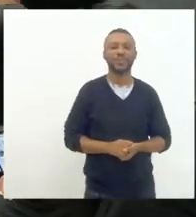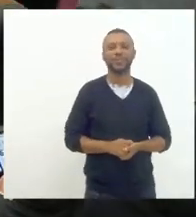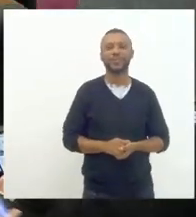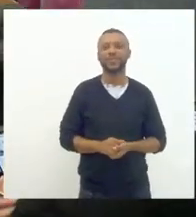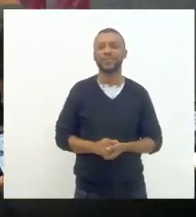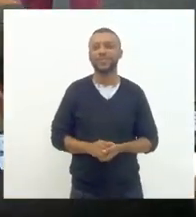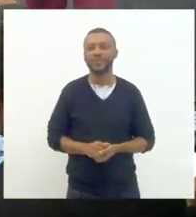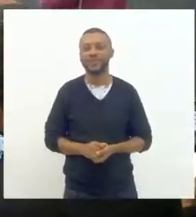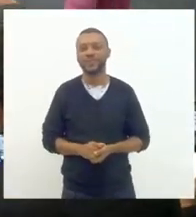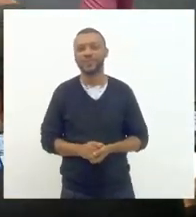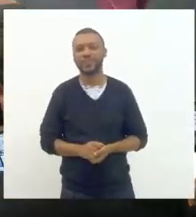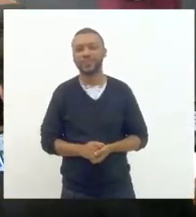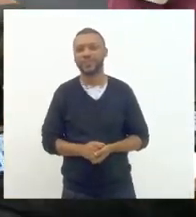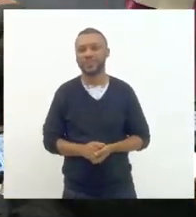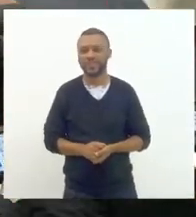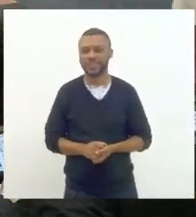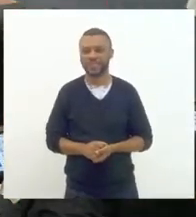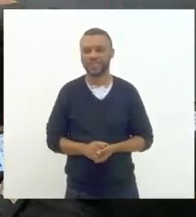Era